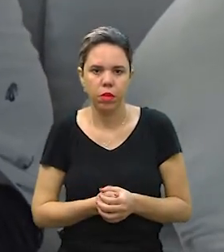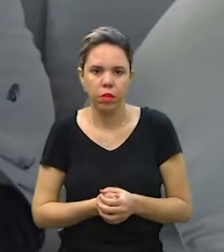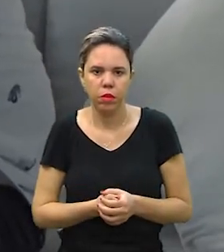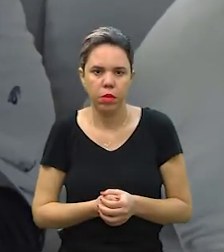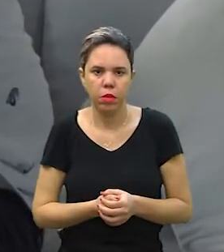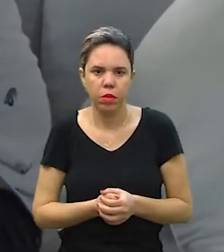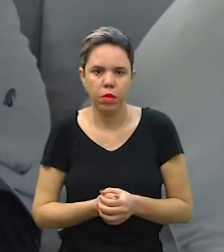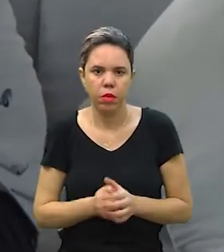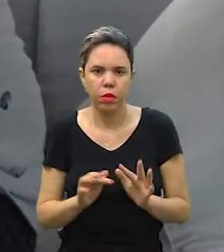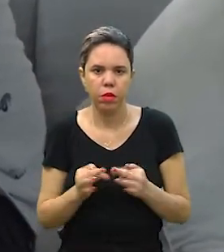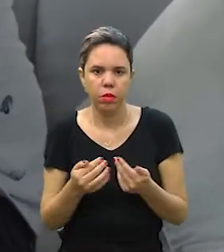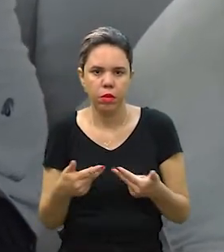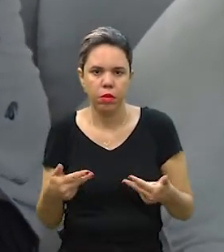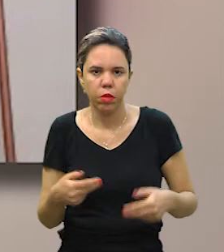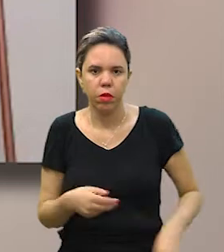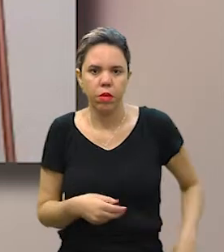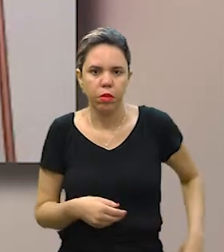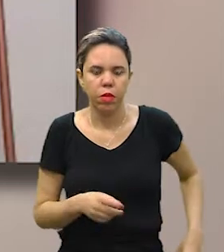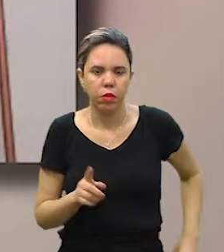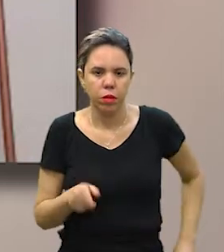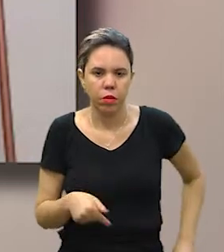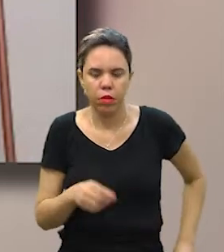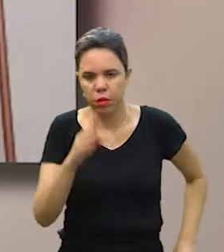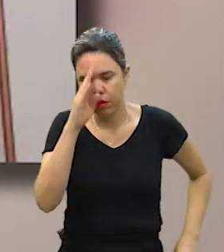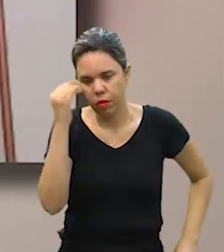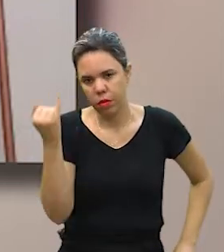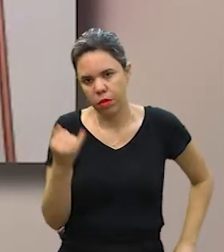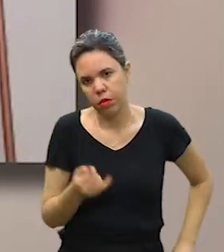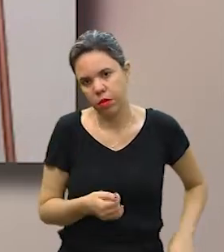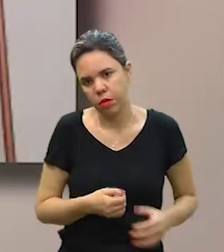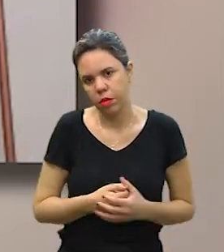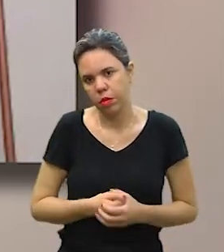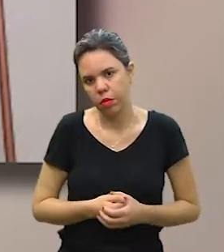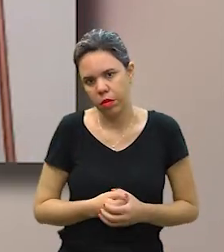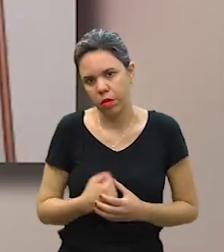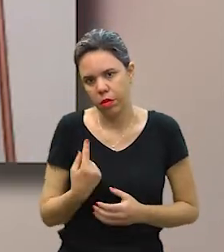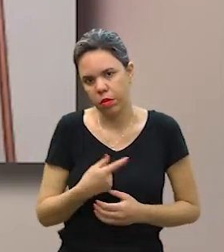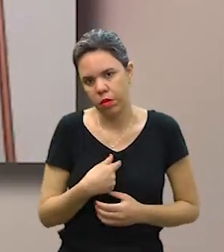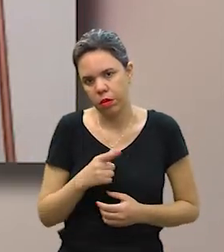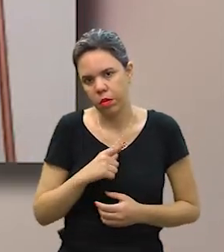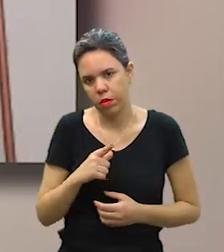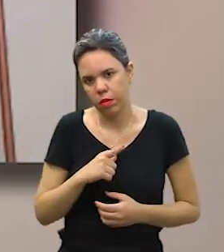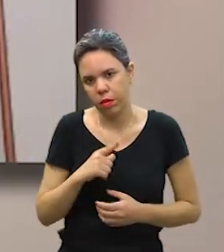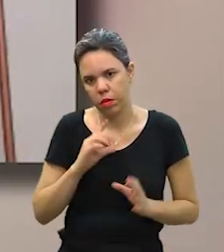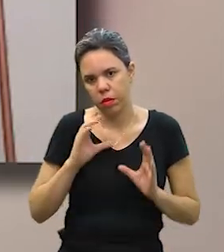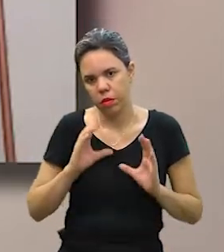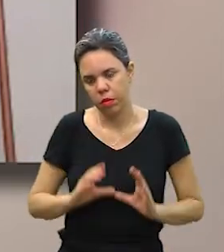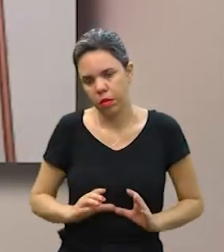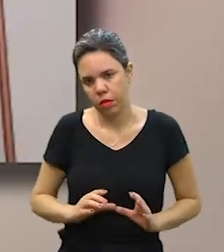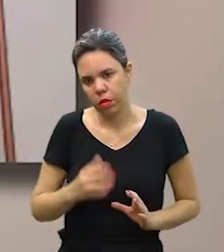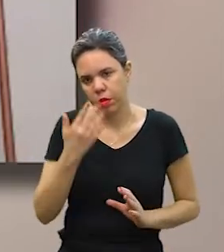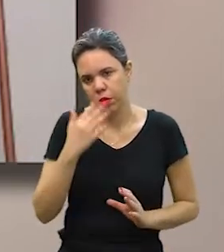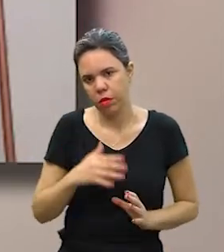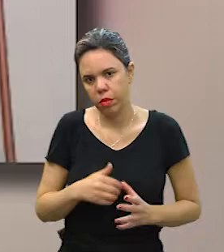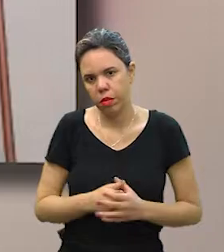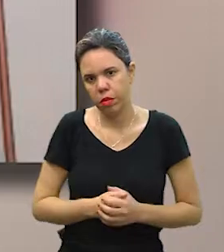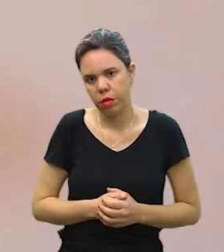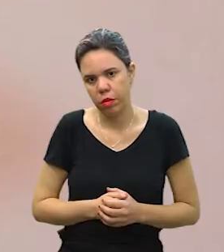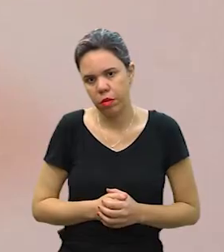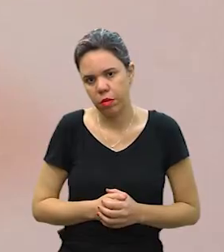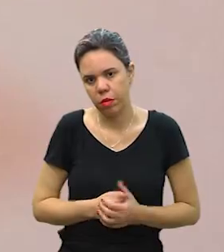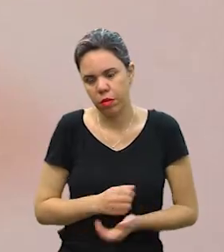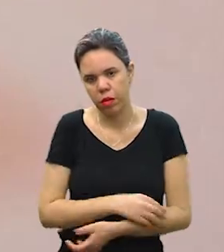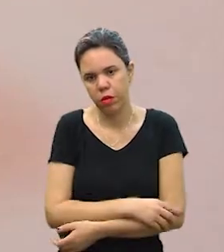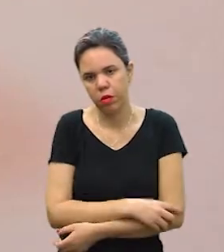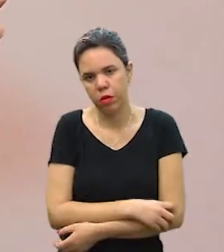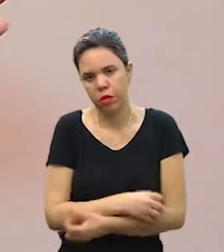desse ambiente familiar, é fundamental no que a gente vai ter de comportamento dessa criança.